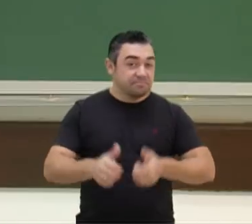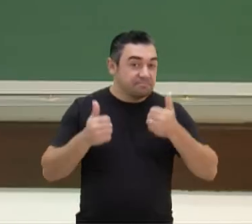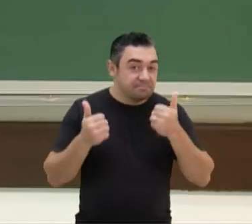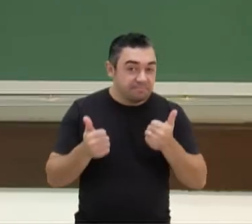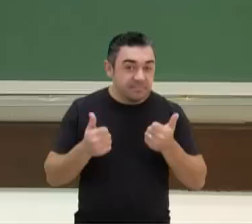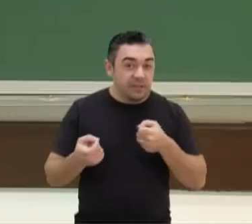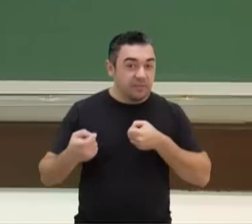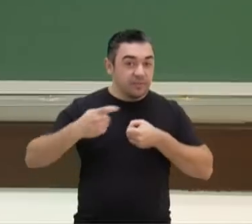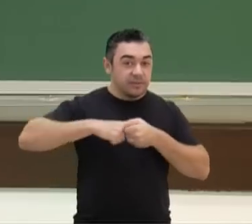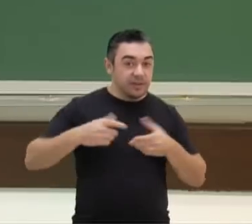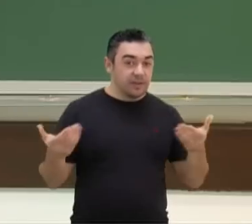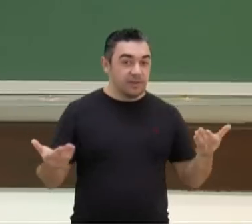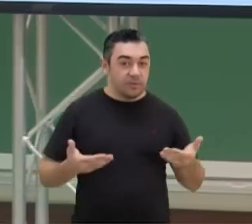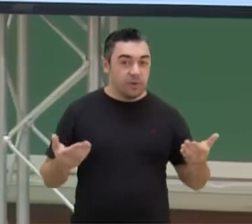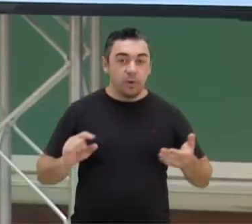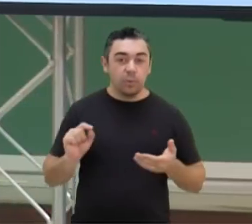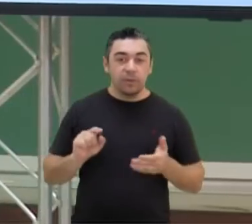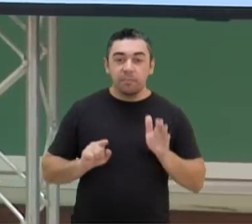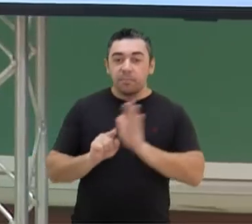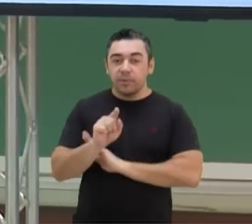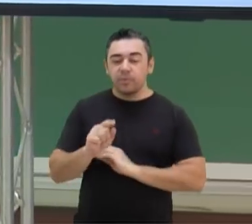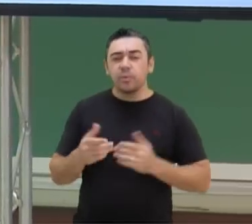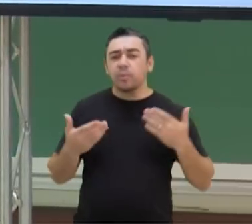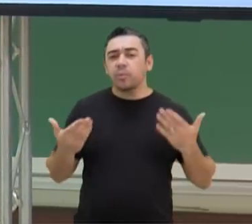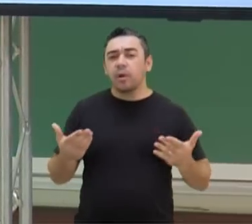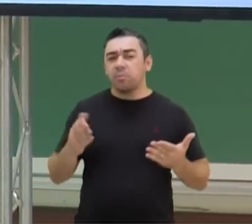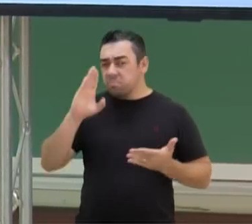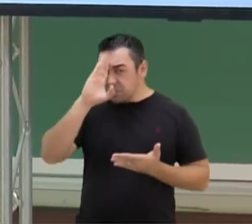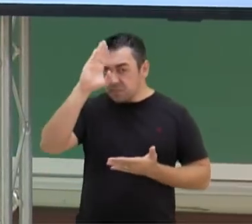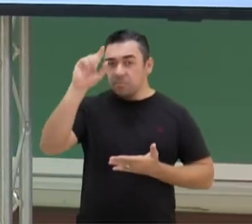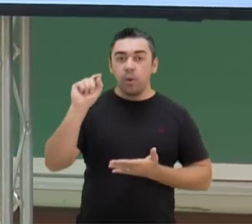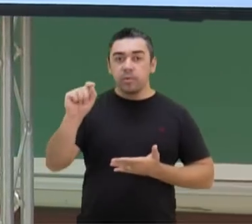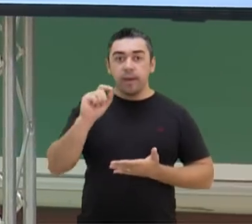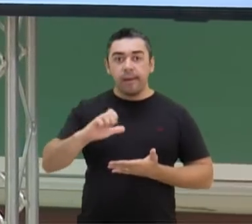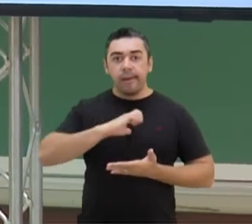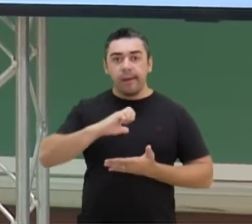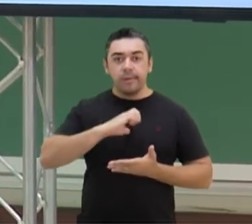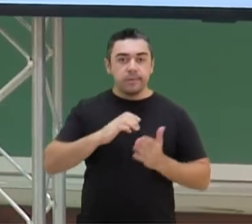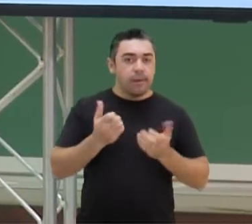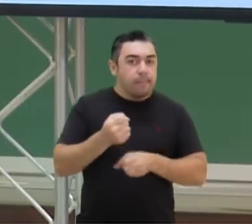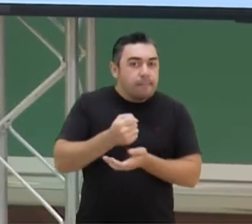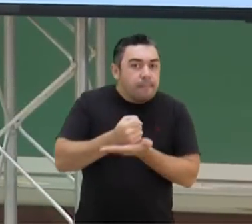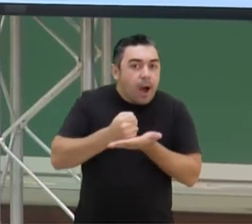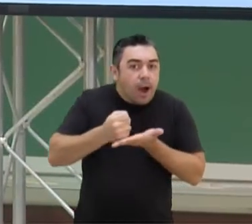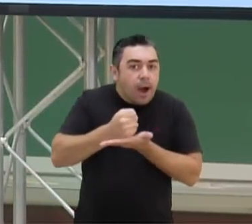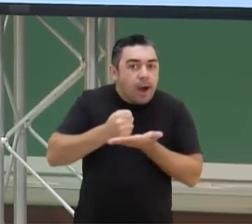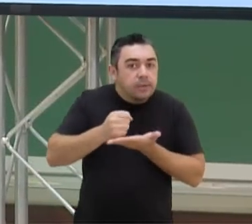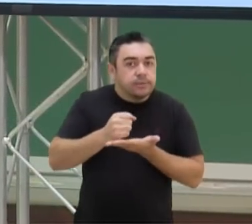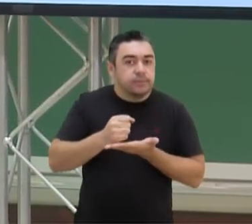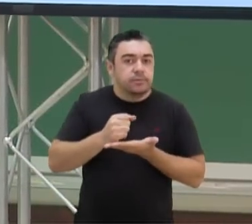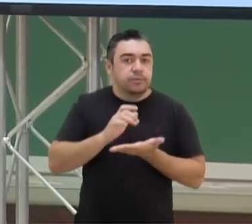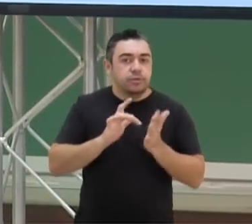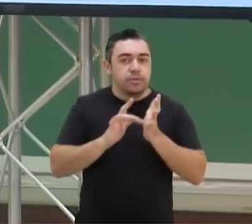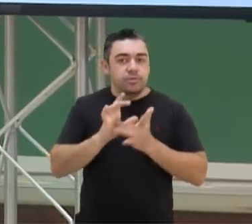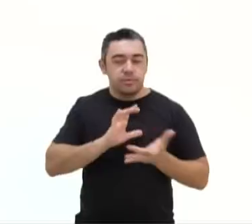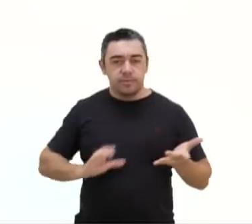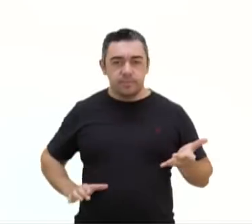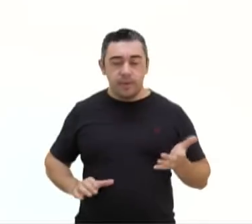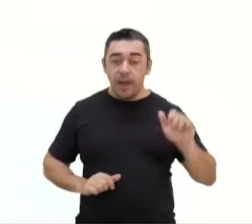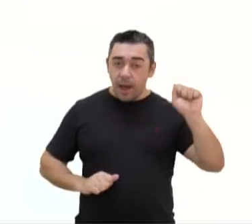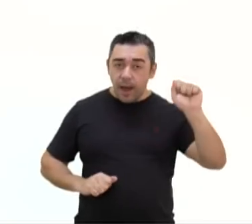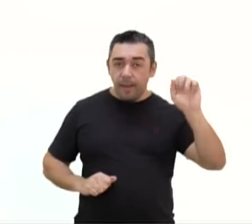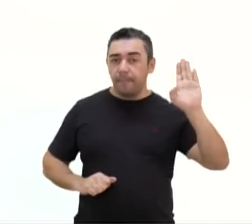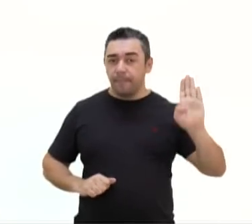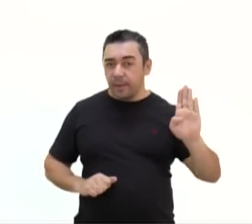Muito bem, voltamos aqui com o nosso quiz. Qual será o princípio ético que é a base do cristianismo? Letra A, olho por olho, dente por dente.